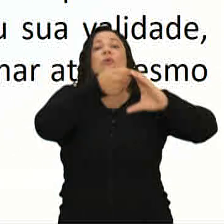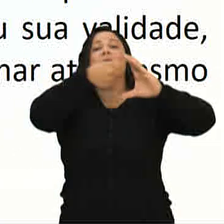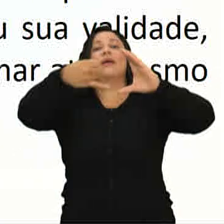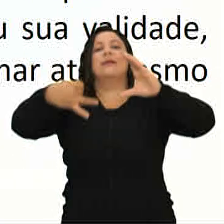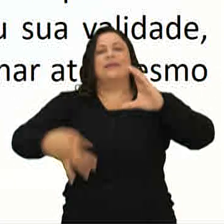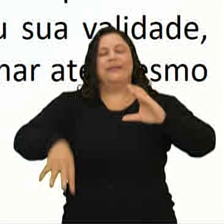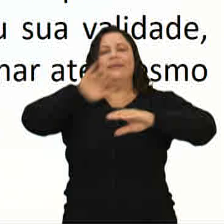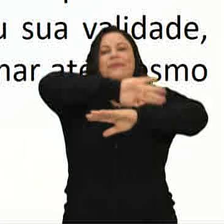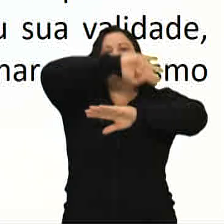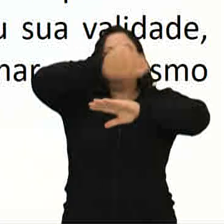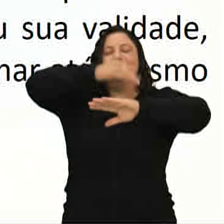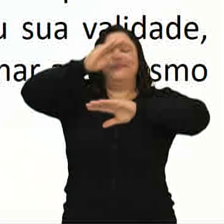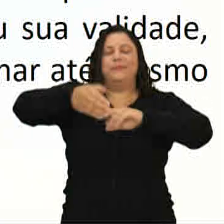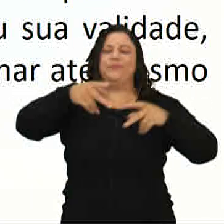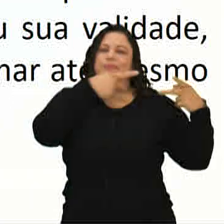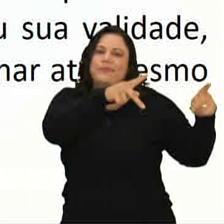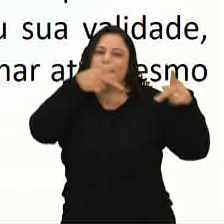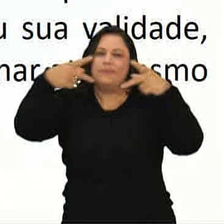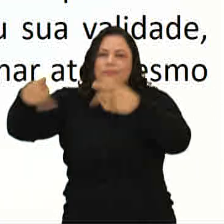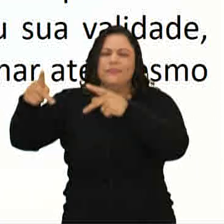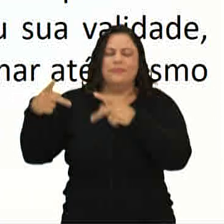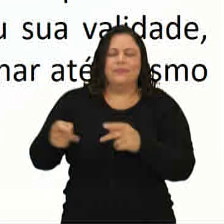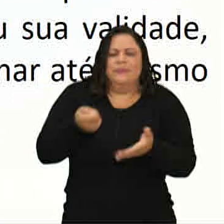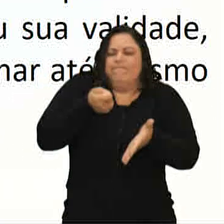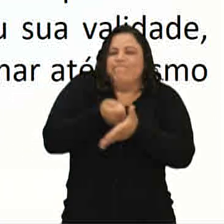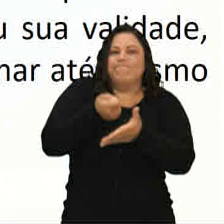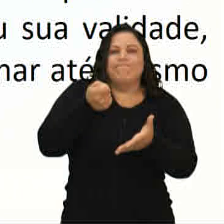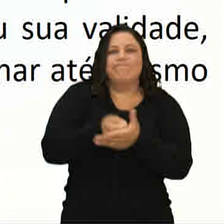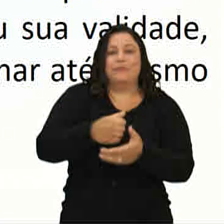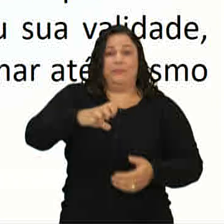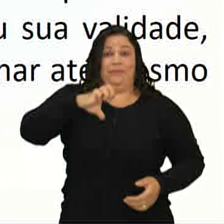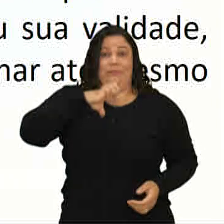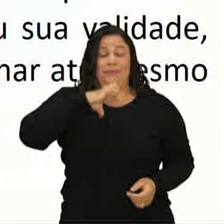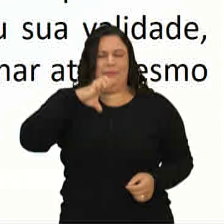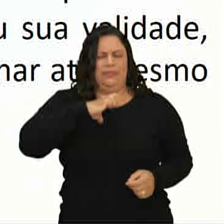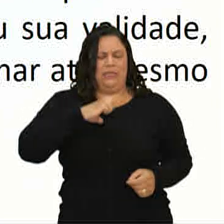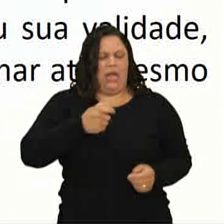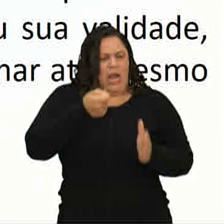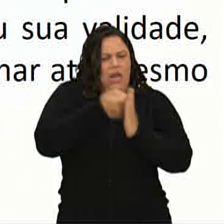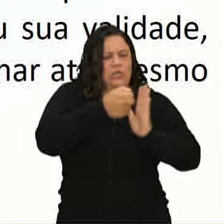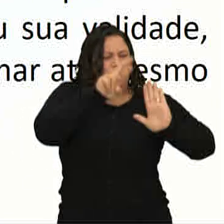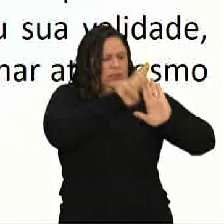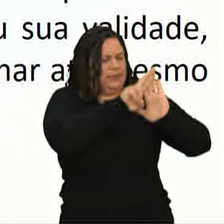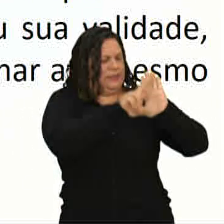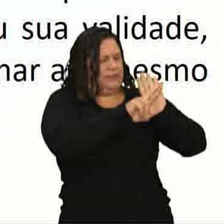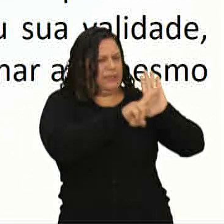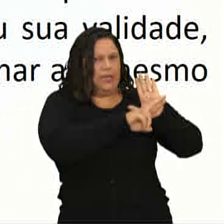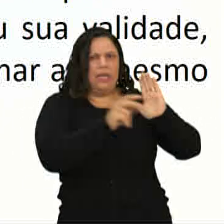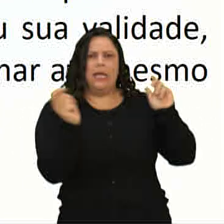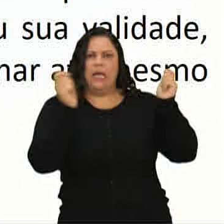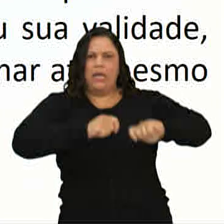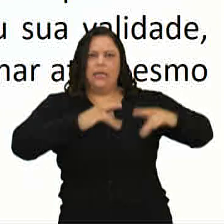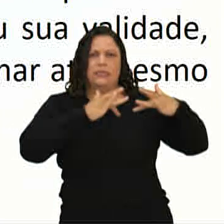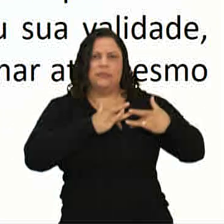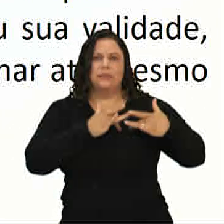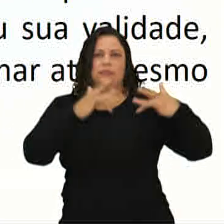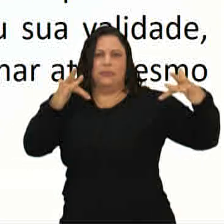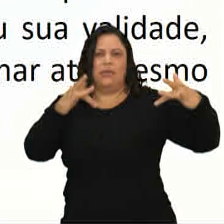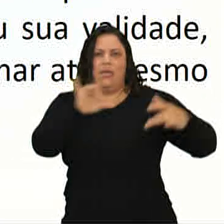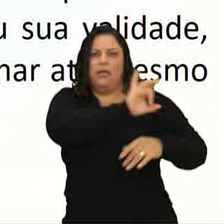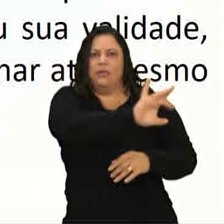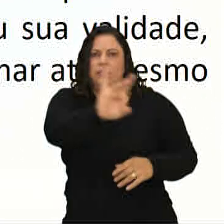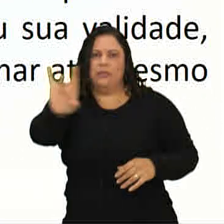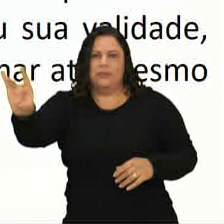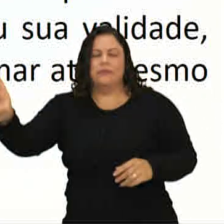Montanha, sua rigorosa exigência ética e a insistência básica na caridade, em oposição a todos